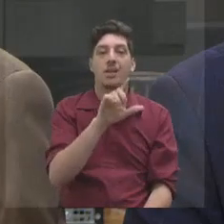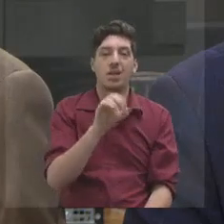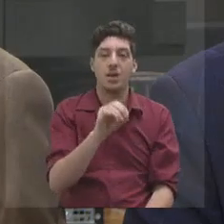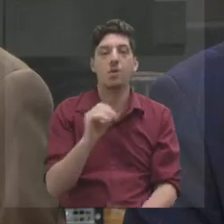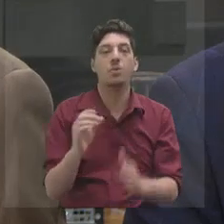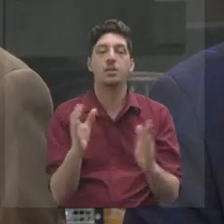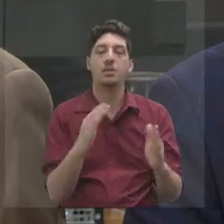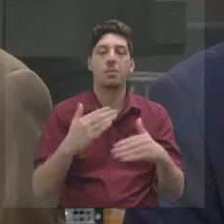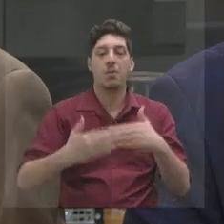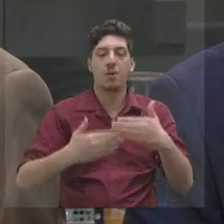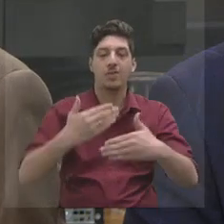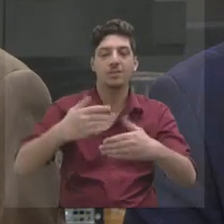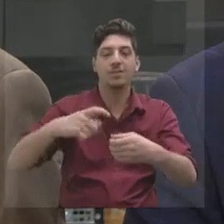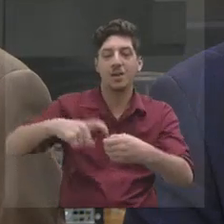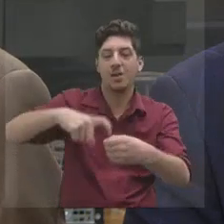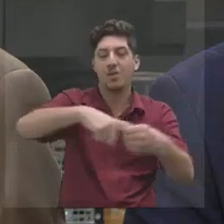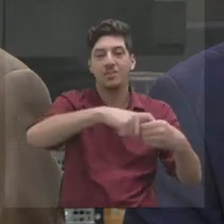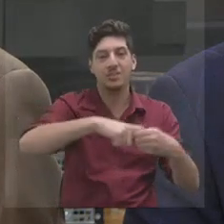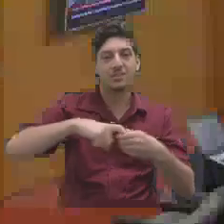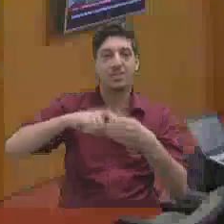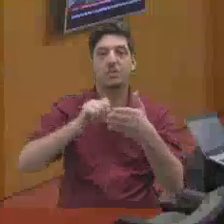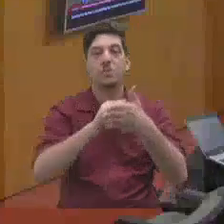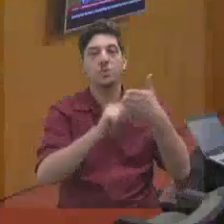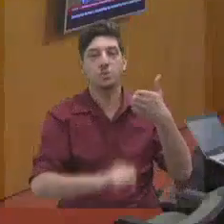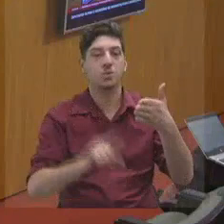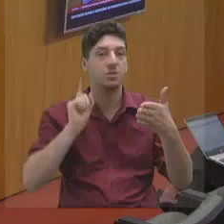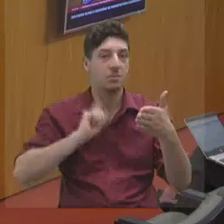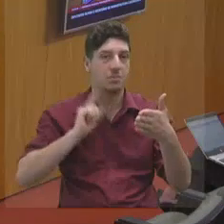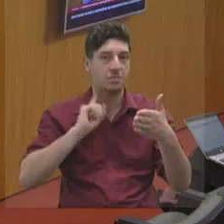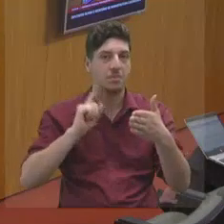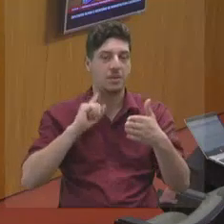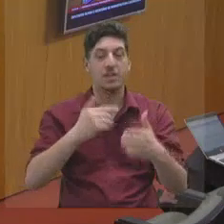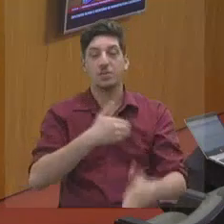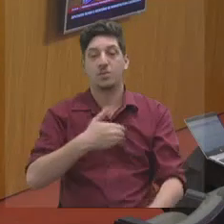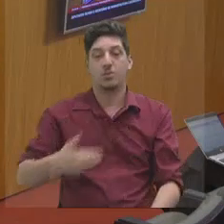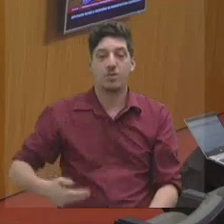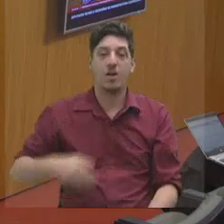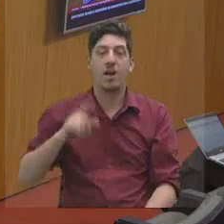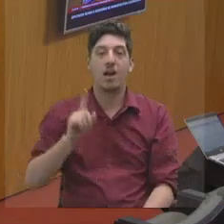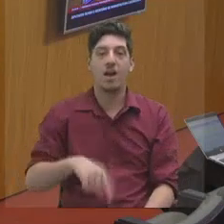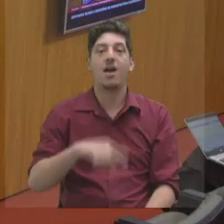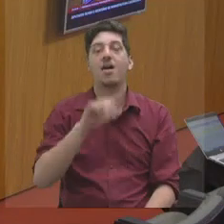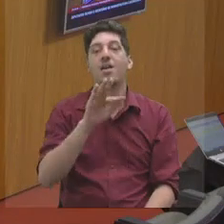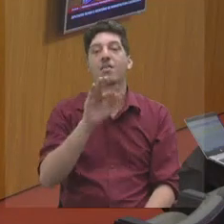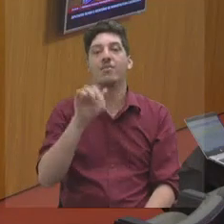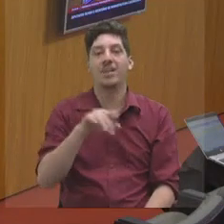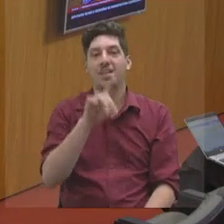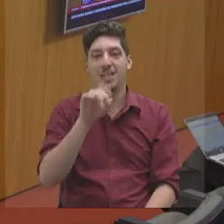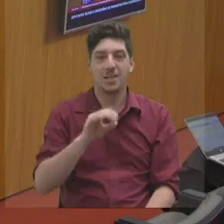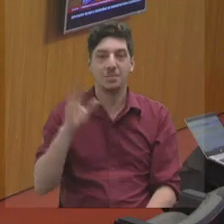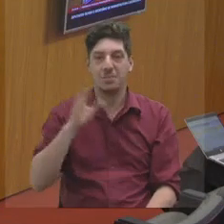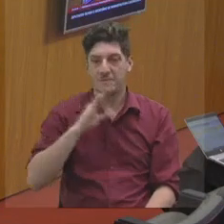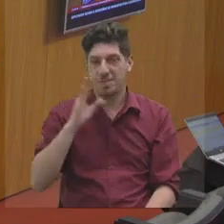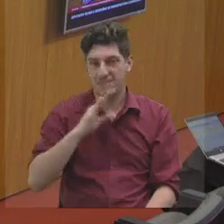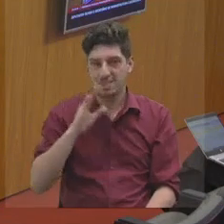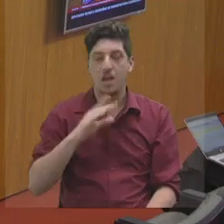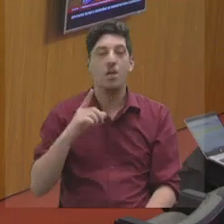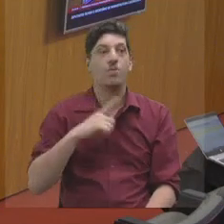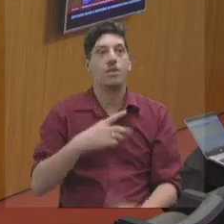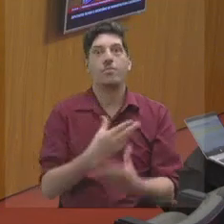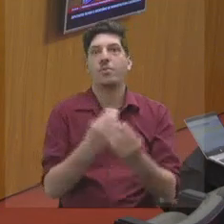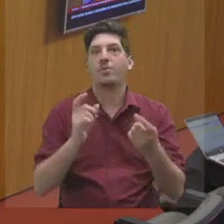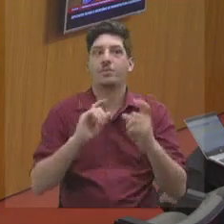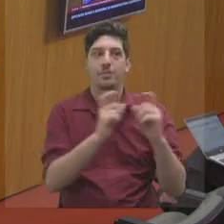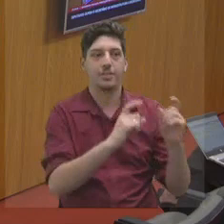modelagem da concessão do Sul de Minas na época do Governo Fernando Pimentel nós tivemos várias audiências no sul de Minas para esse